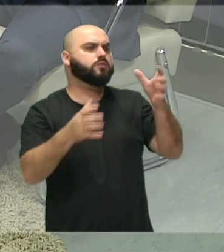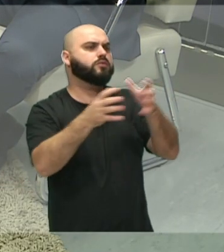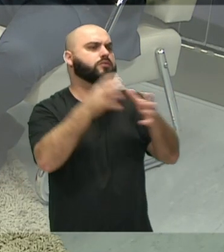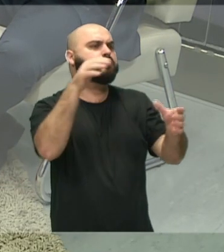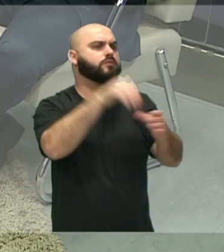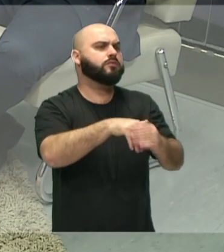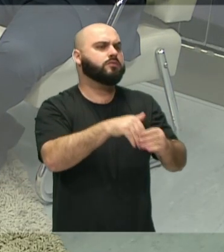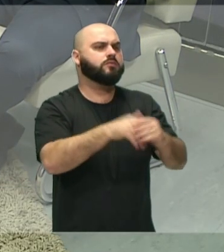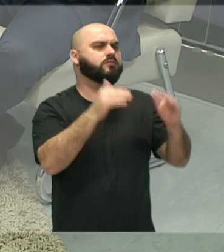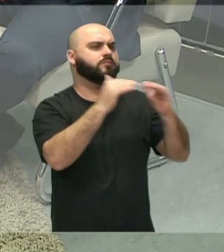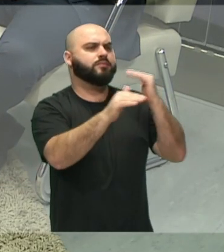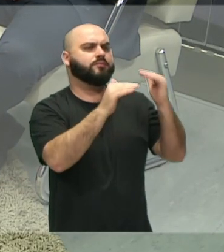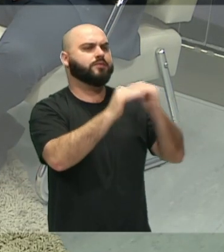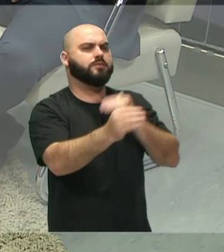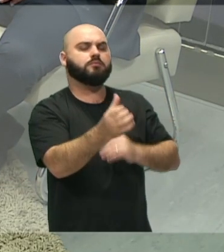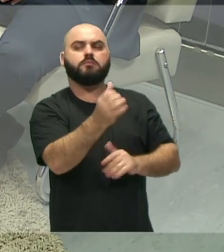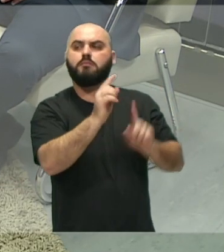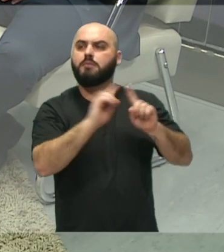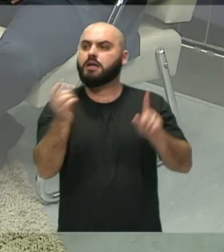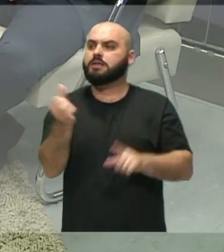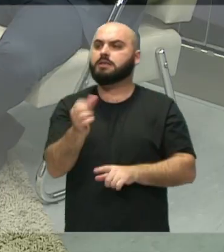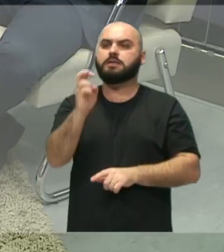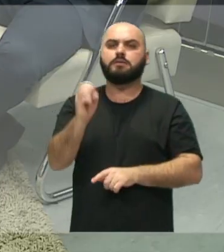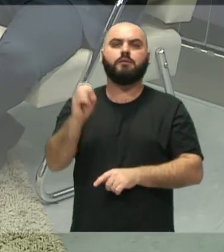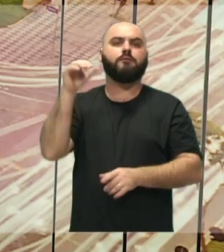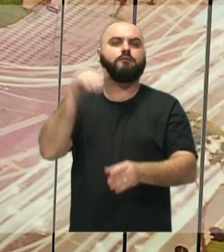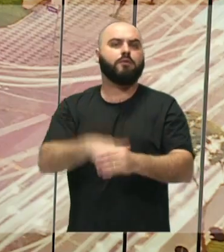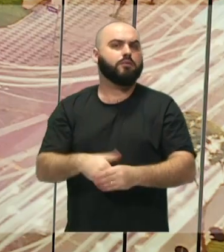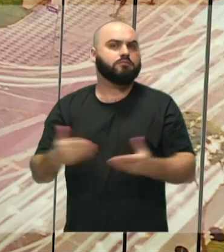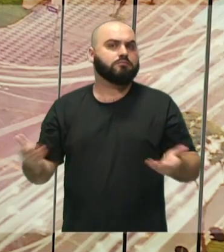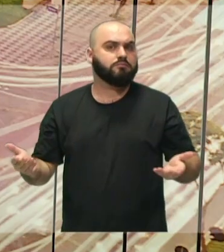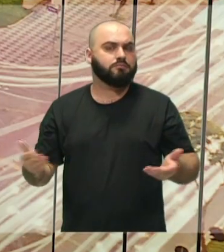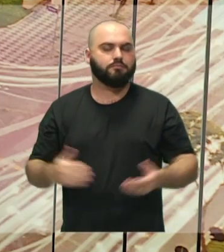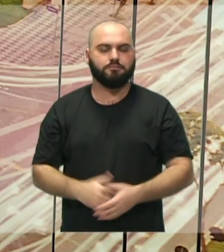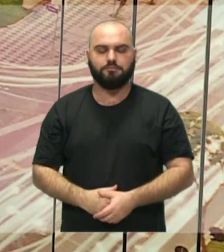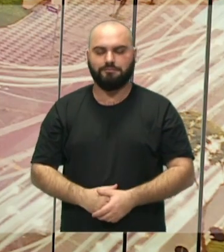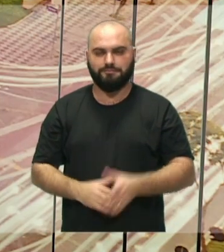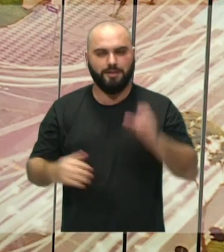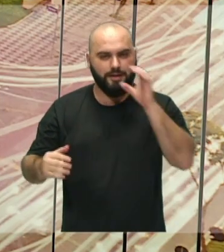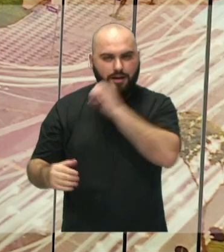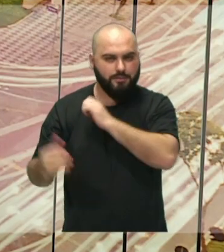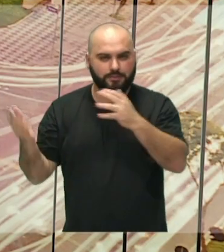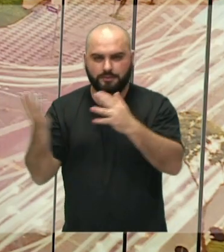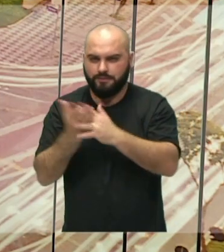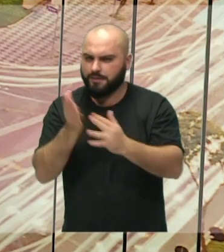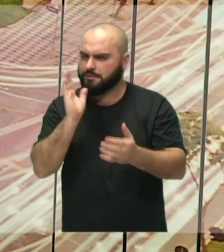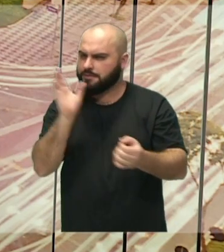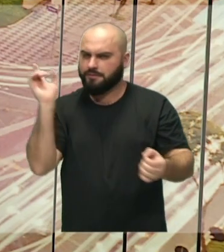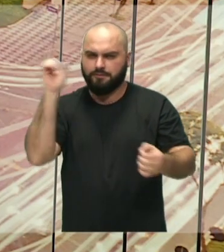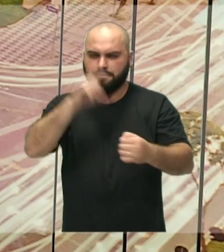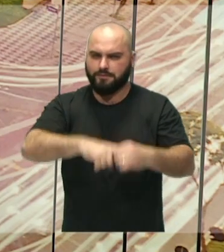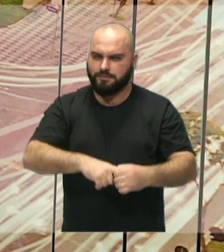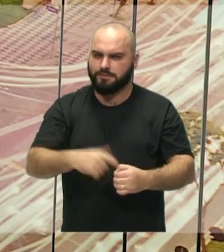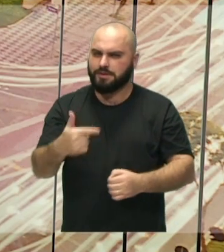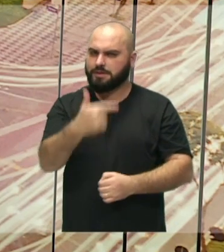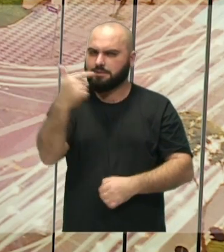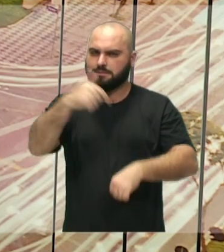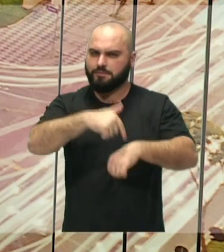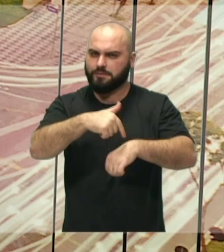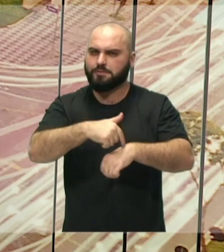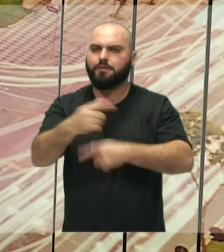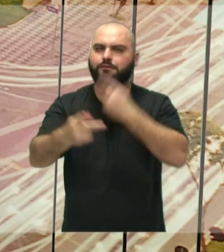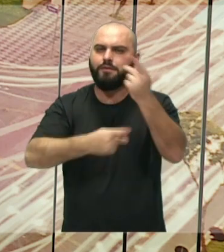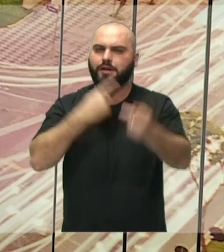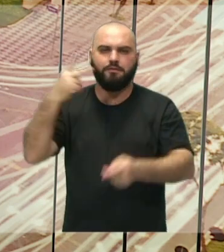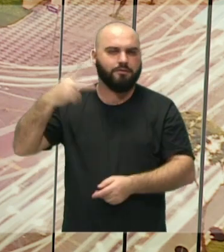votou, que te deu esses 650 votos de confiança. Bom, nós vamos fazer um rápido intervalo, já voltamos com o segundo bloco do